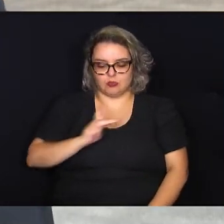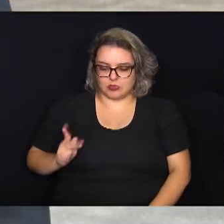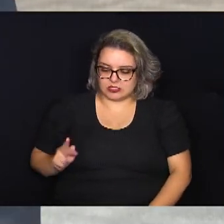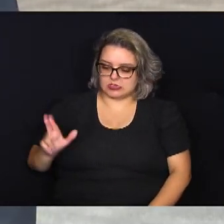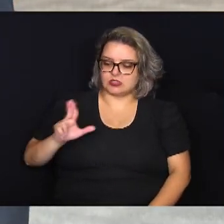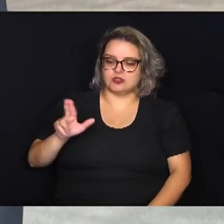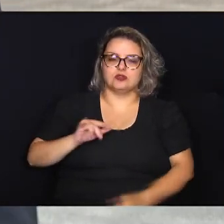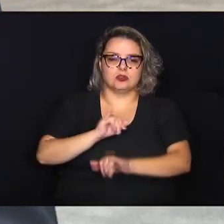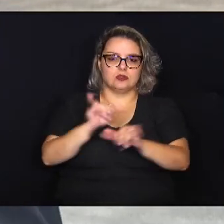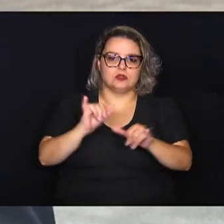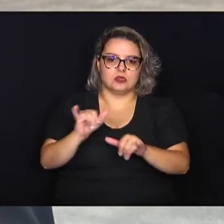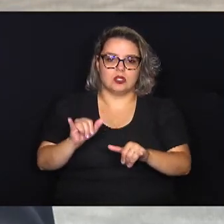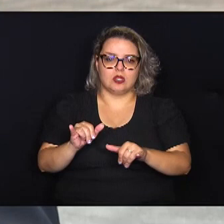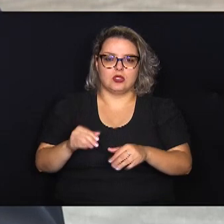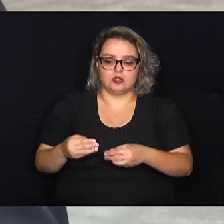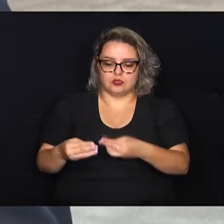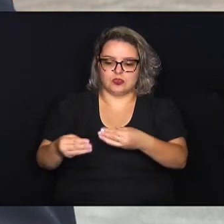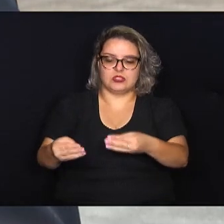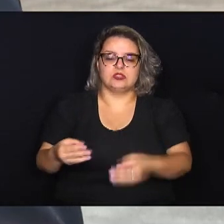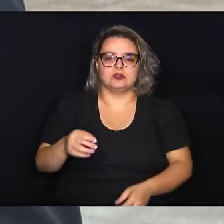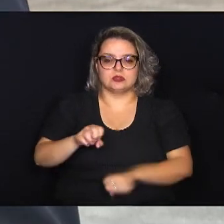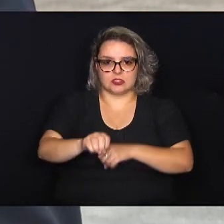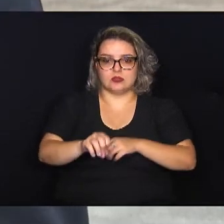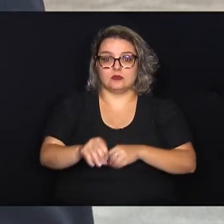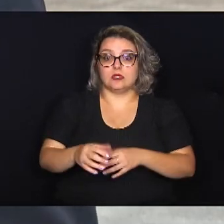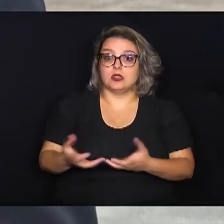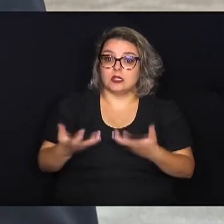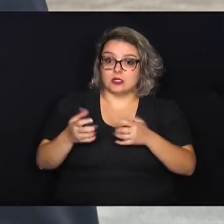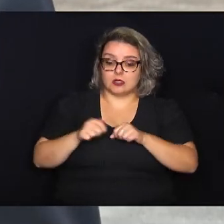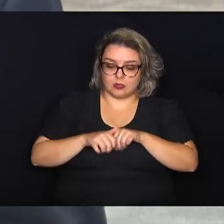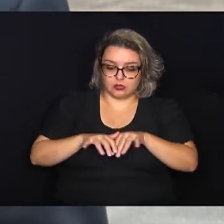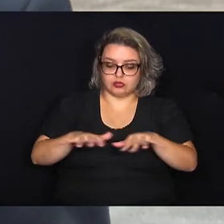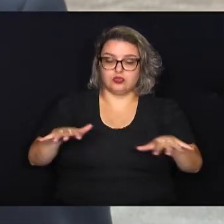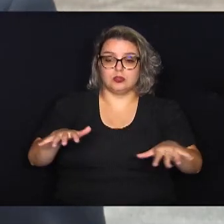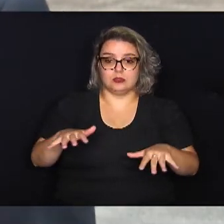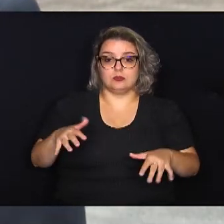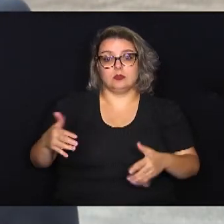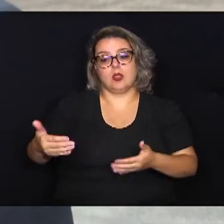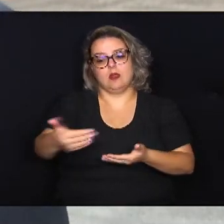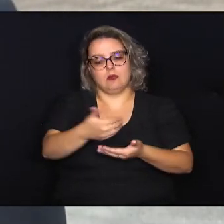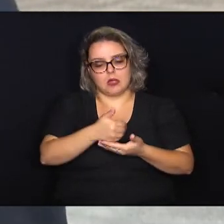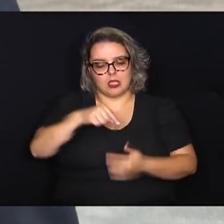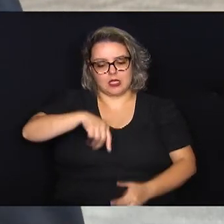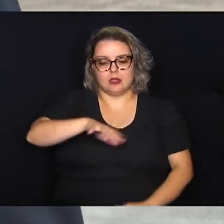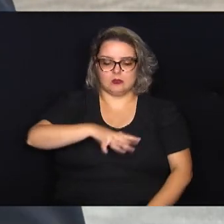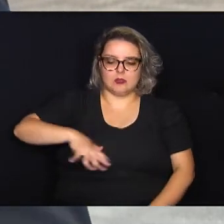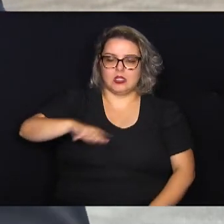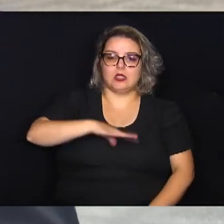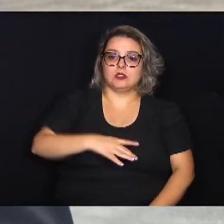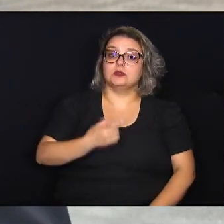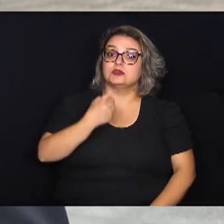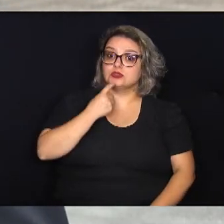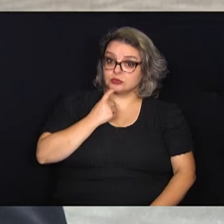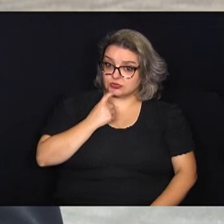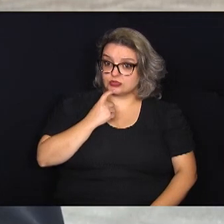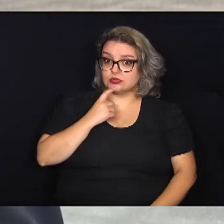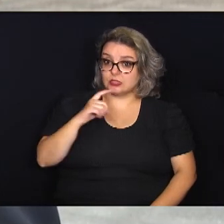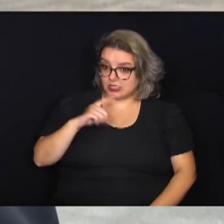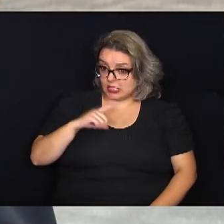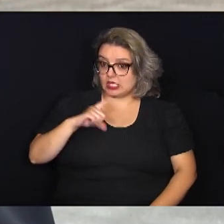Educação, e nós queremos canalizar essa expansão para a nossa região, para Campinas em especial. Campinas comporta